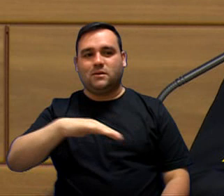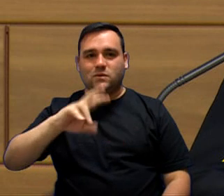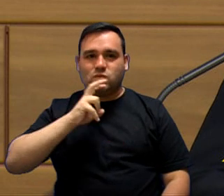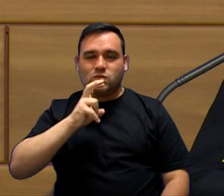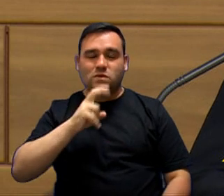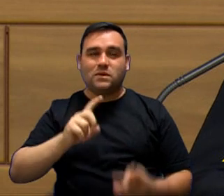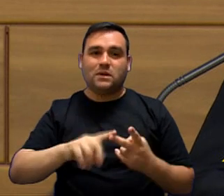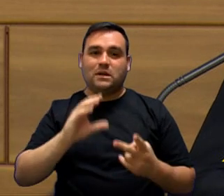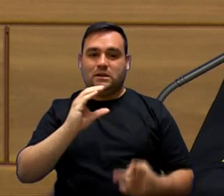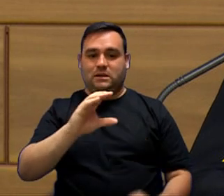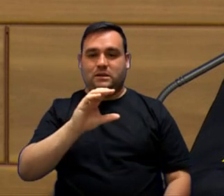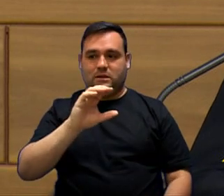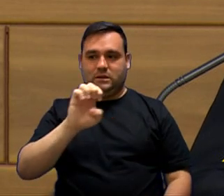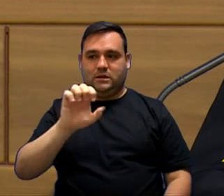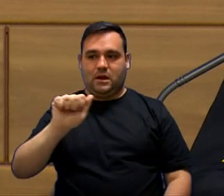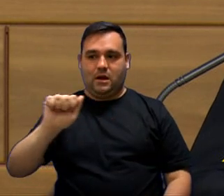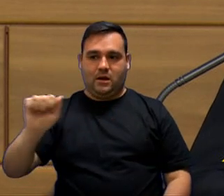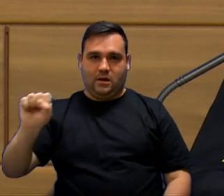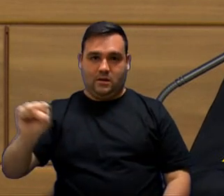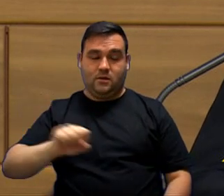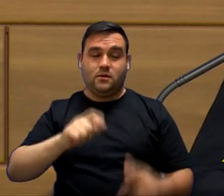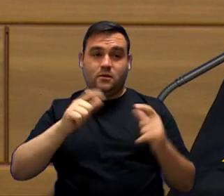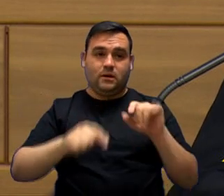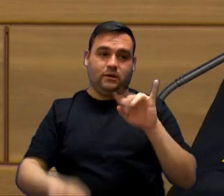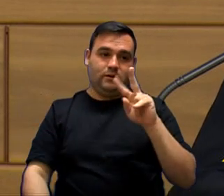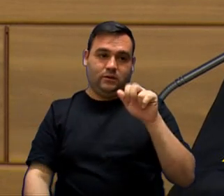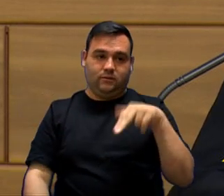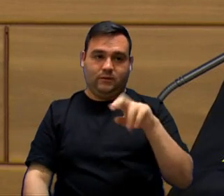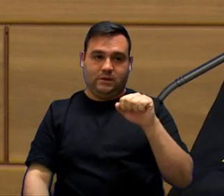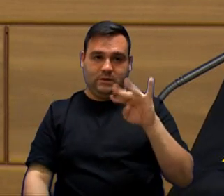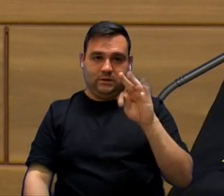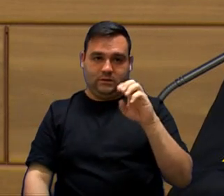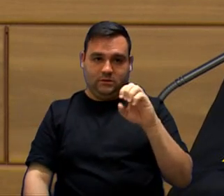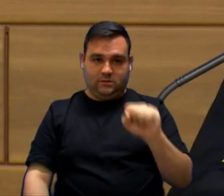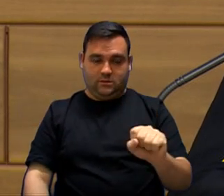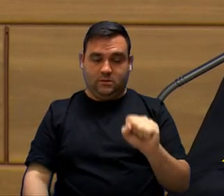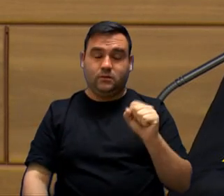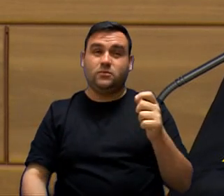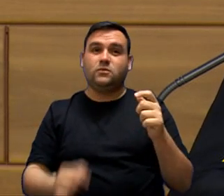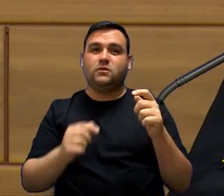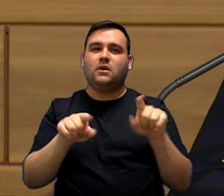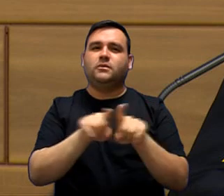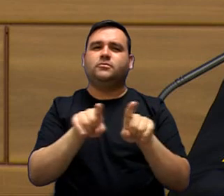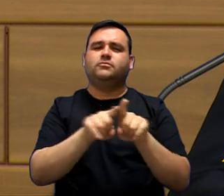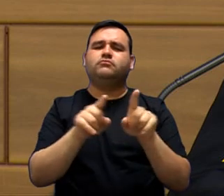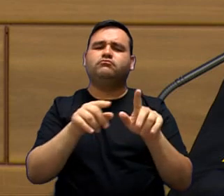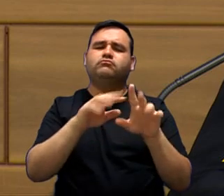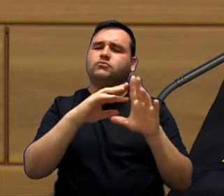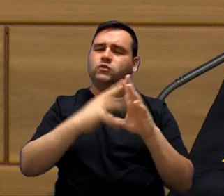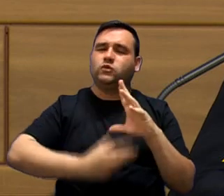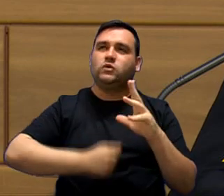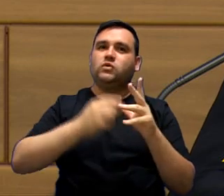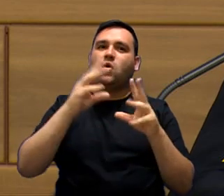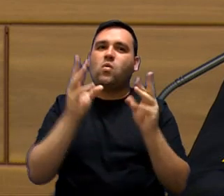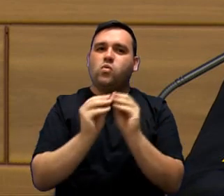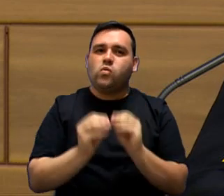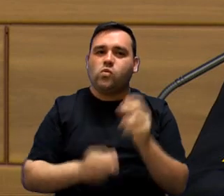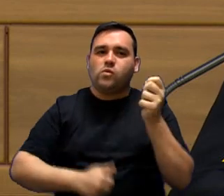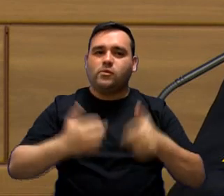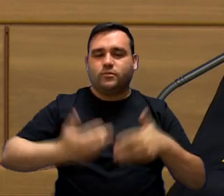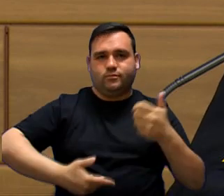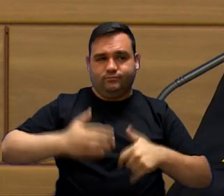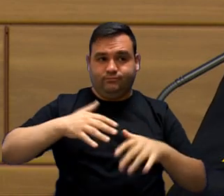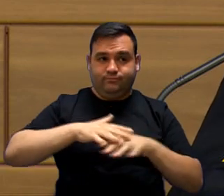Sorocaba, CEAS, Lar Espírita em Van Santos de Albuquerque, OPAI, encaminhando o resumo das atividades e